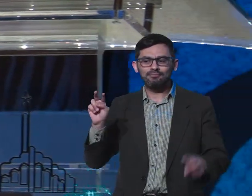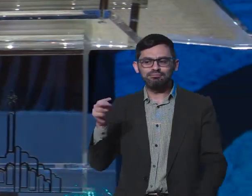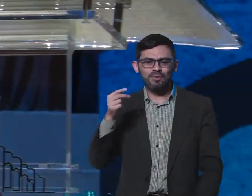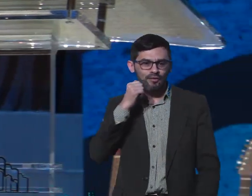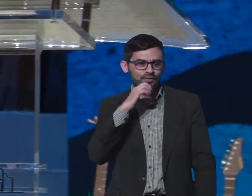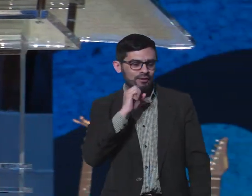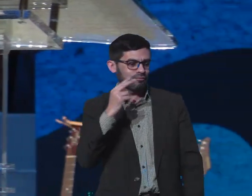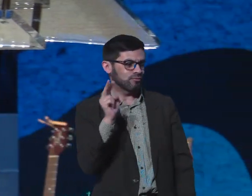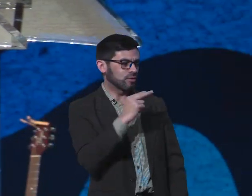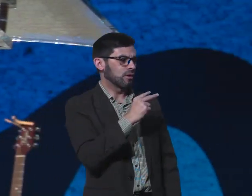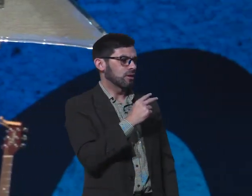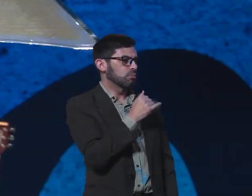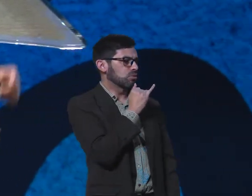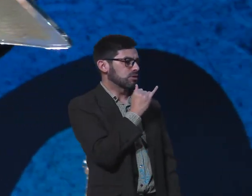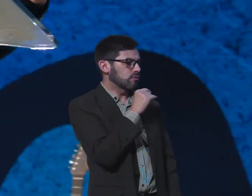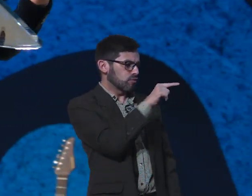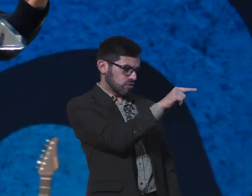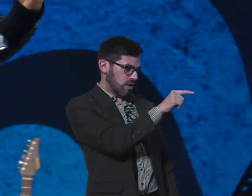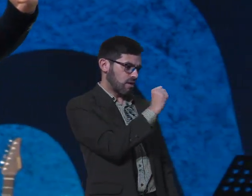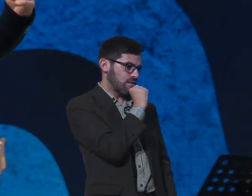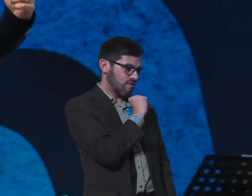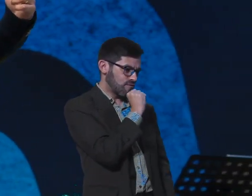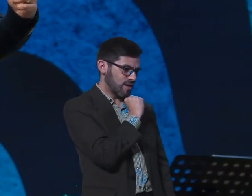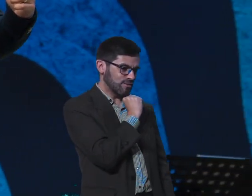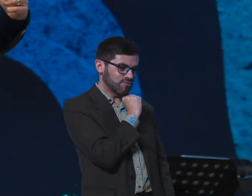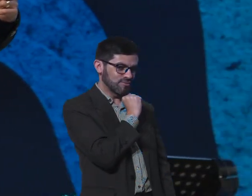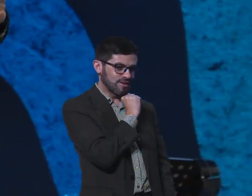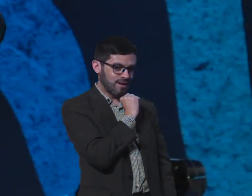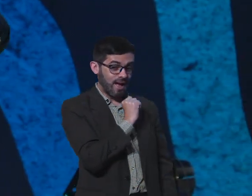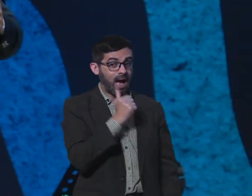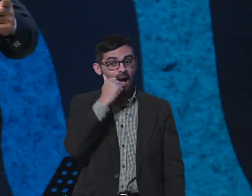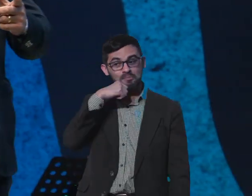mim e falou: por exemplo, você é velho.